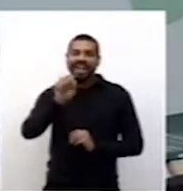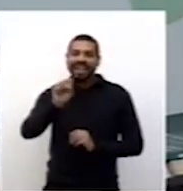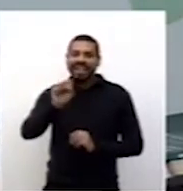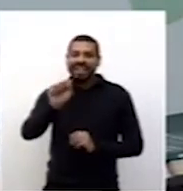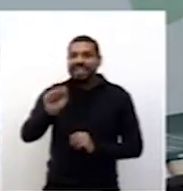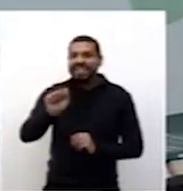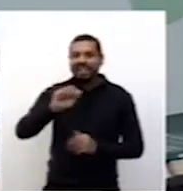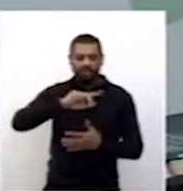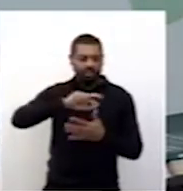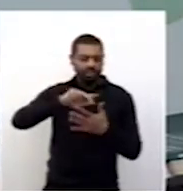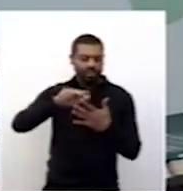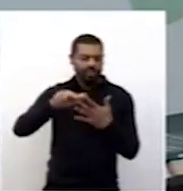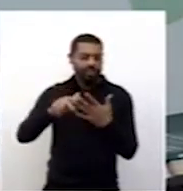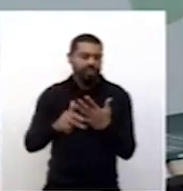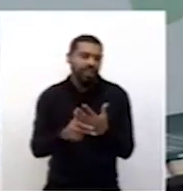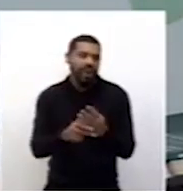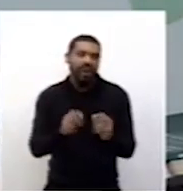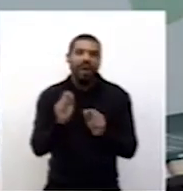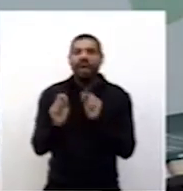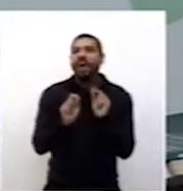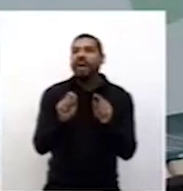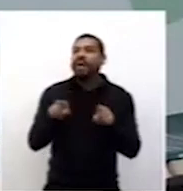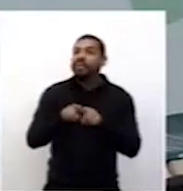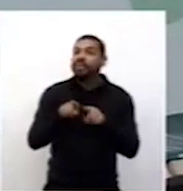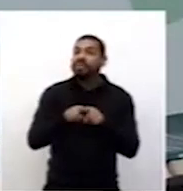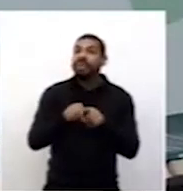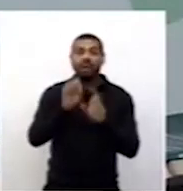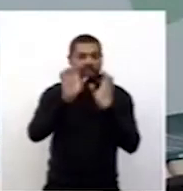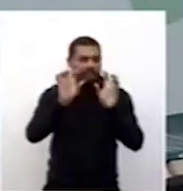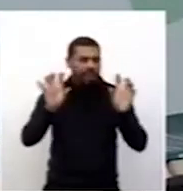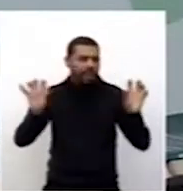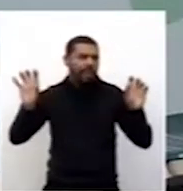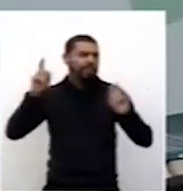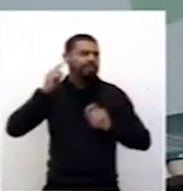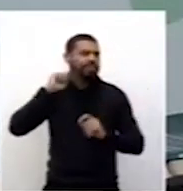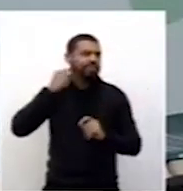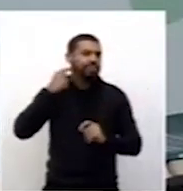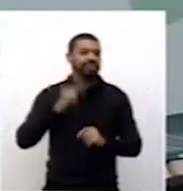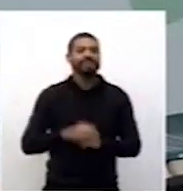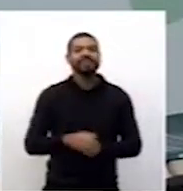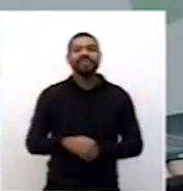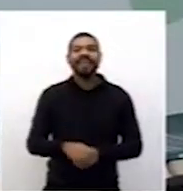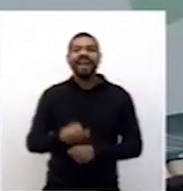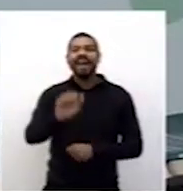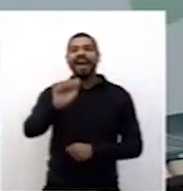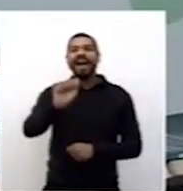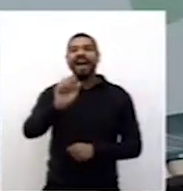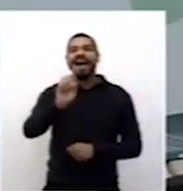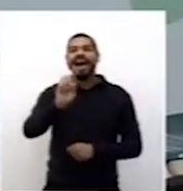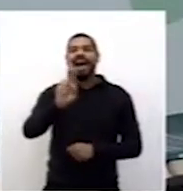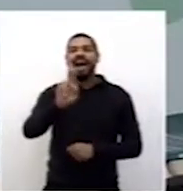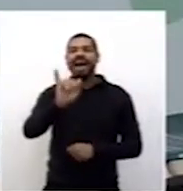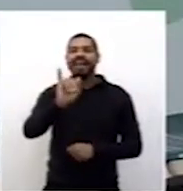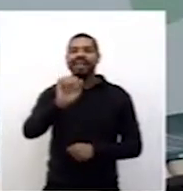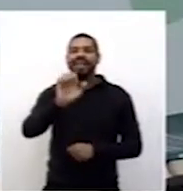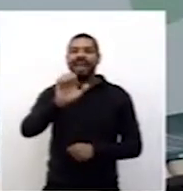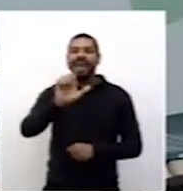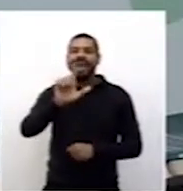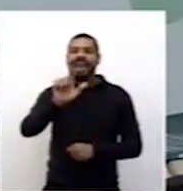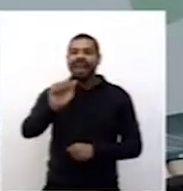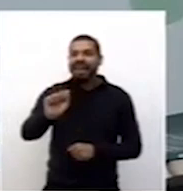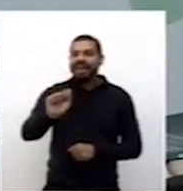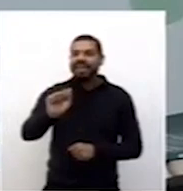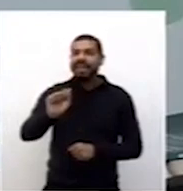factories, etc., they make great air pollution. A Adriele está dizendo que, como uma proposta de